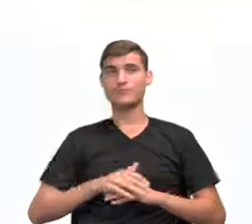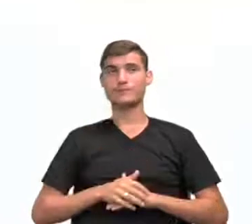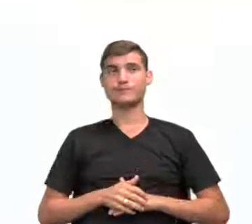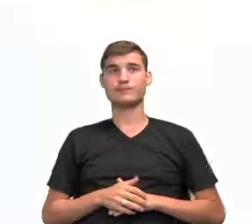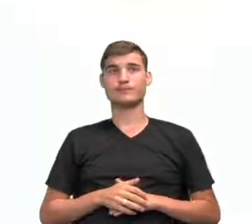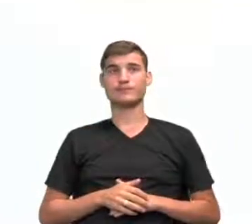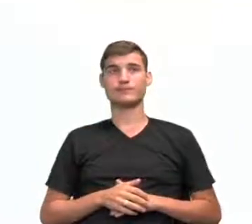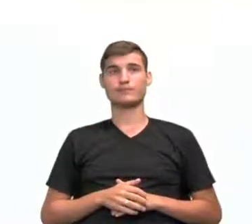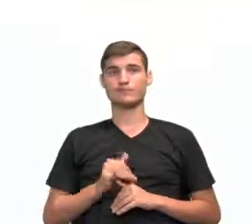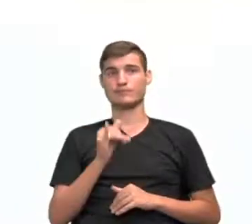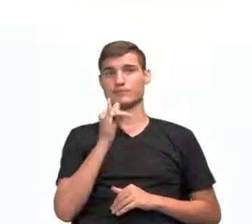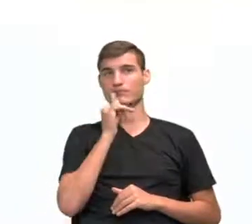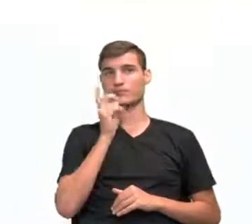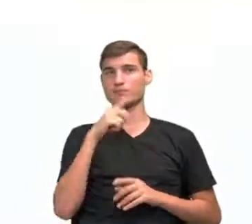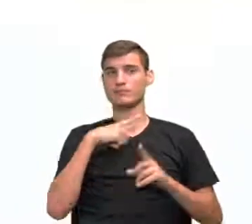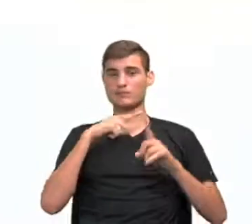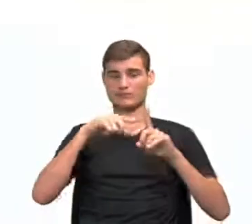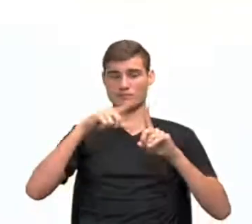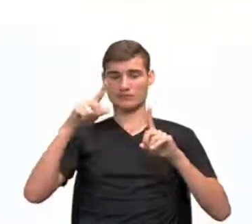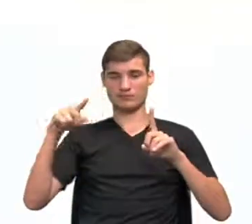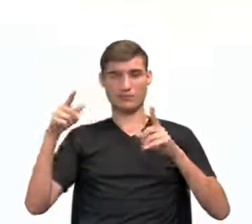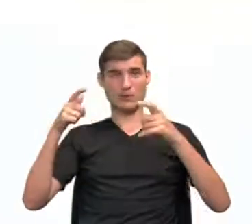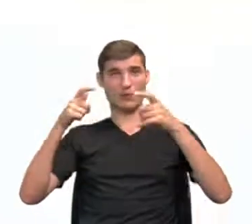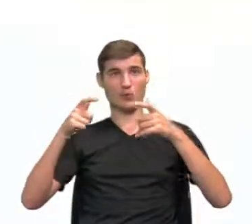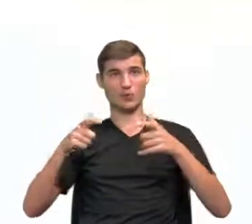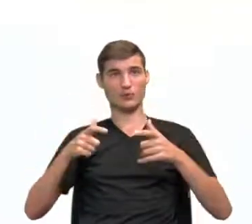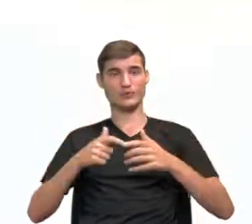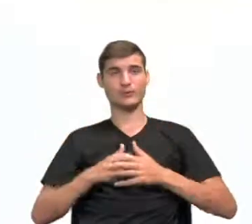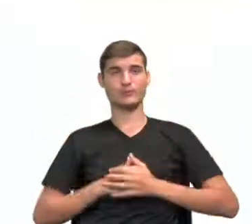Digamos que eu tenho um trem de pulso.